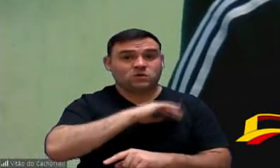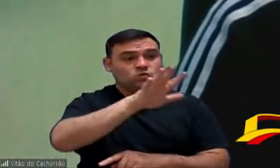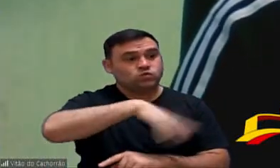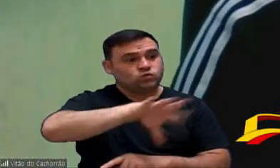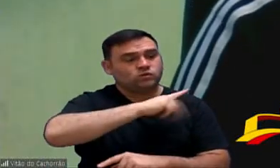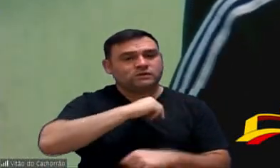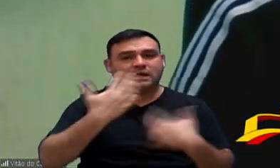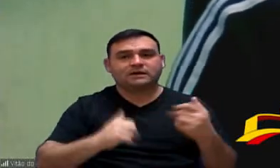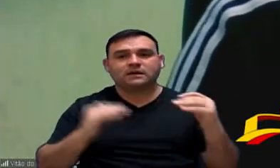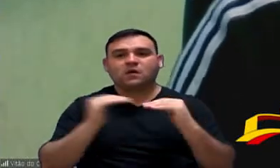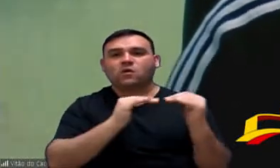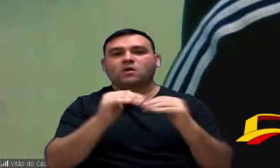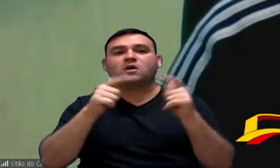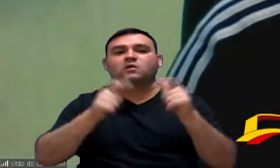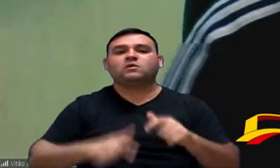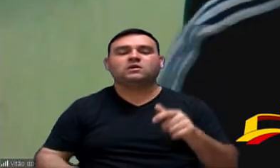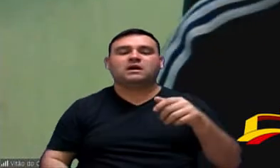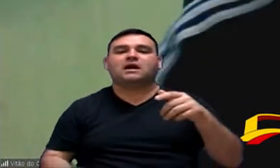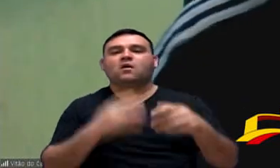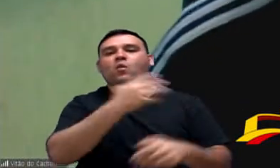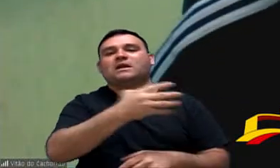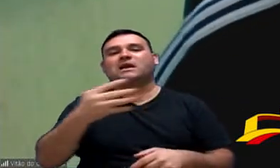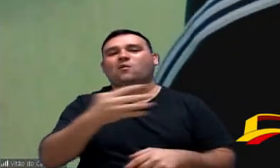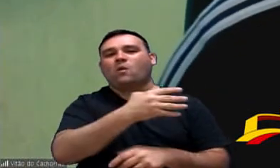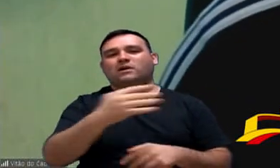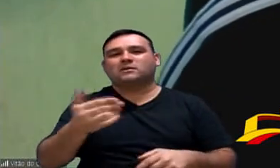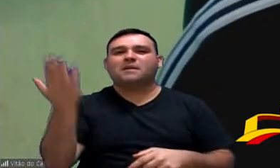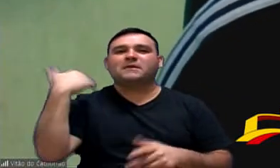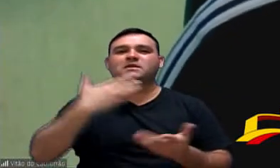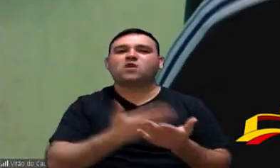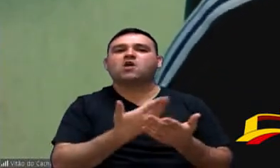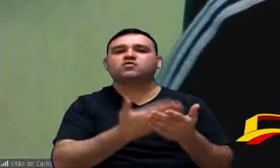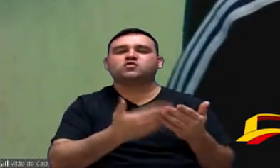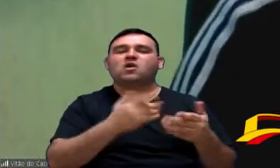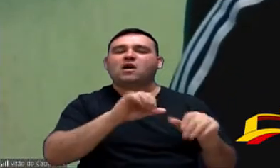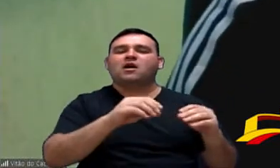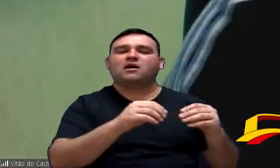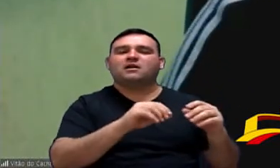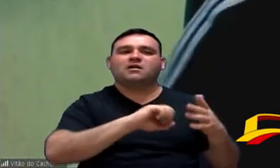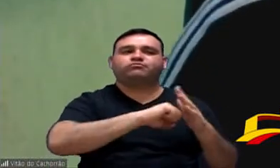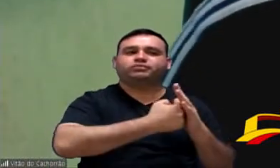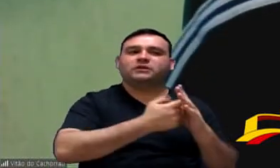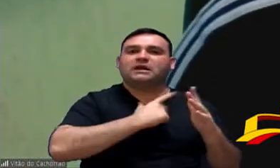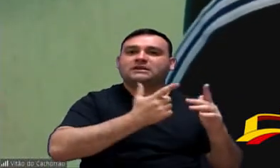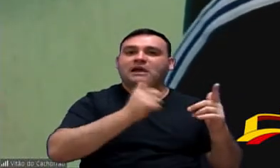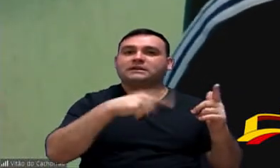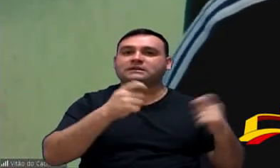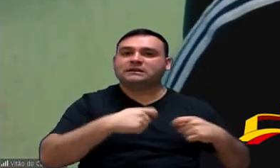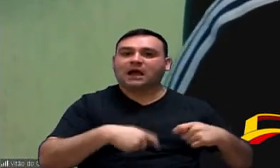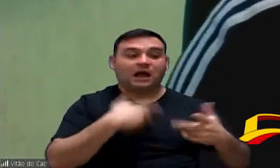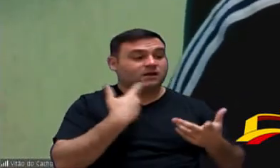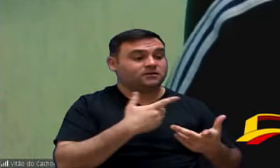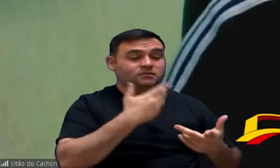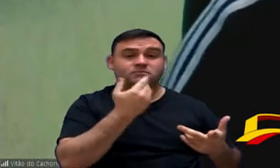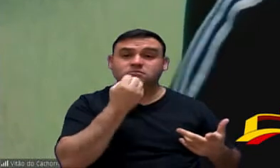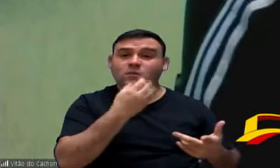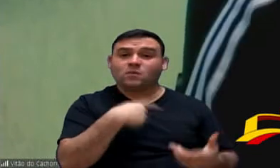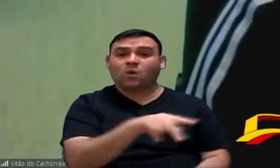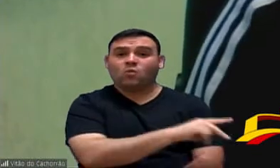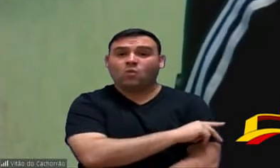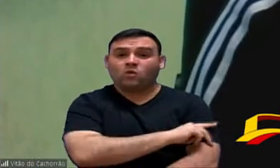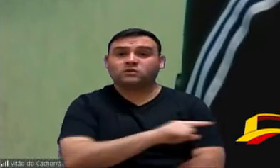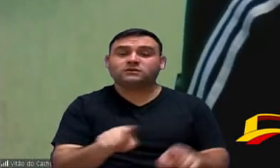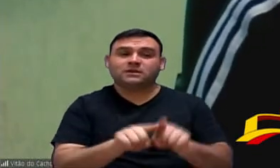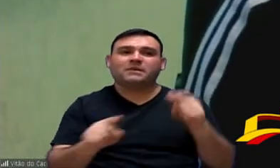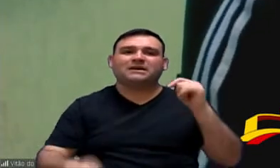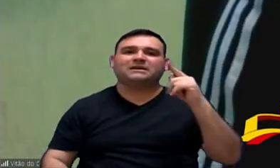aprovaram, ali na entrada do Novo Mundo, onde foi desativada uma escola. Seria um ótimo posto de saúde para atender o bairro Novo Mundo e Ipanema das